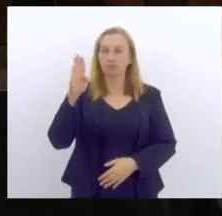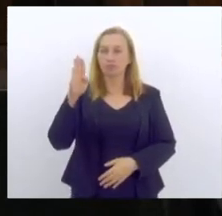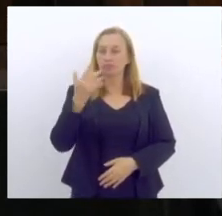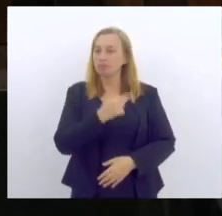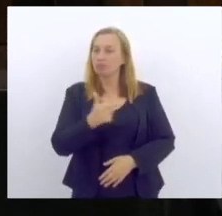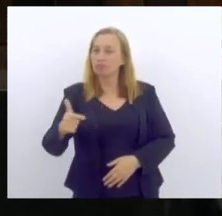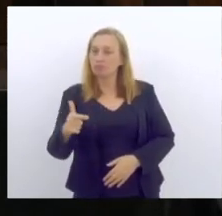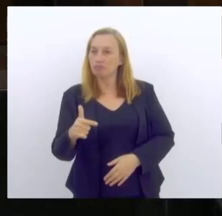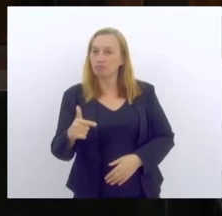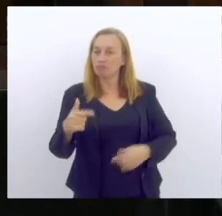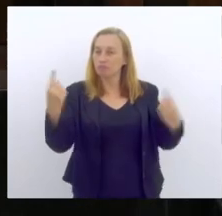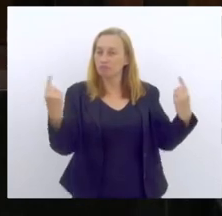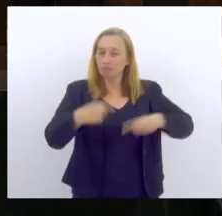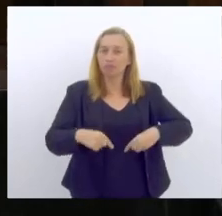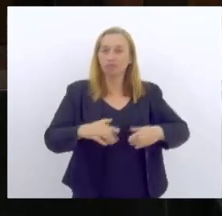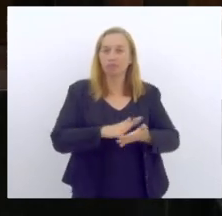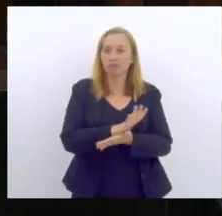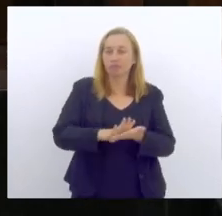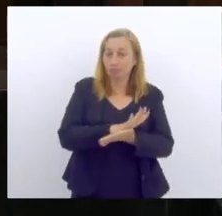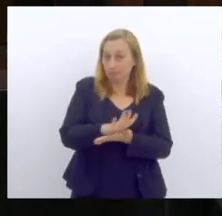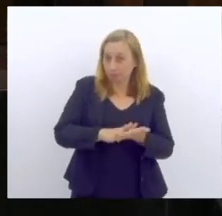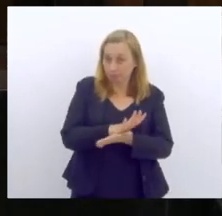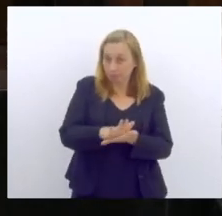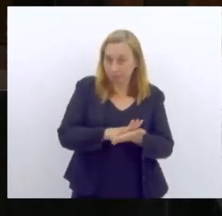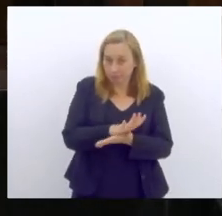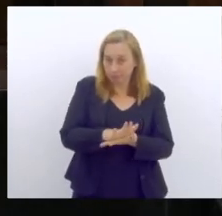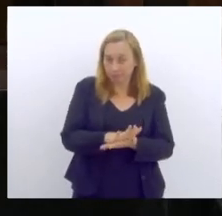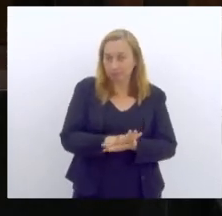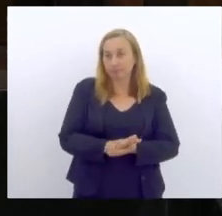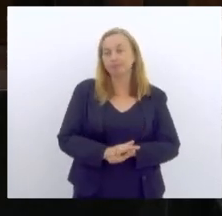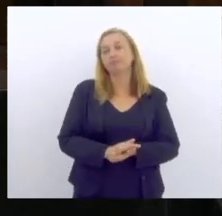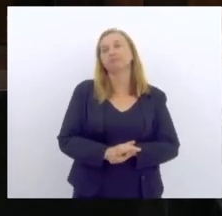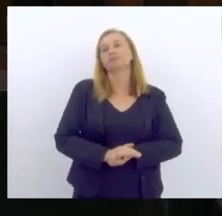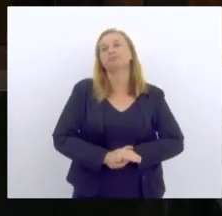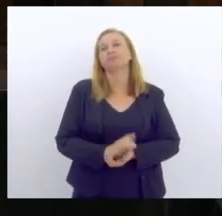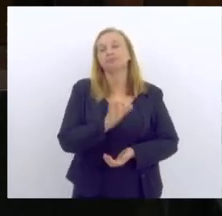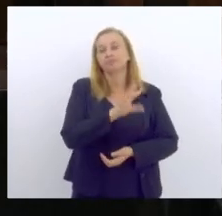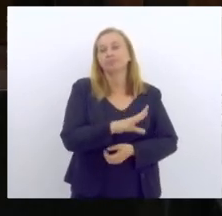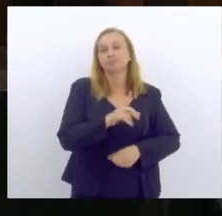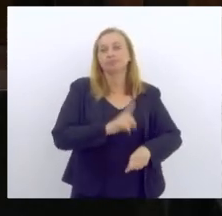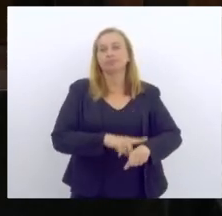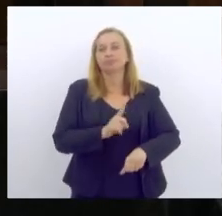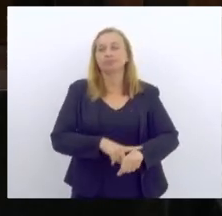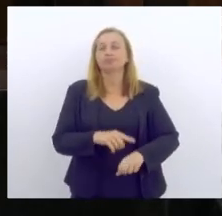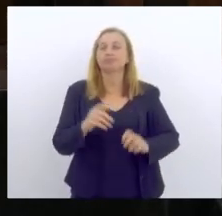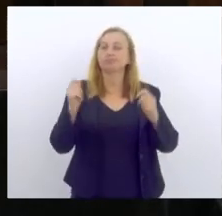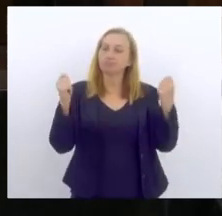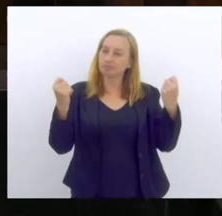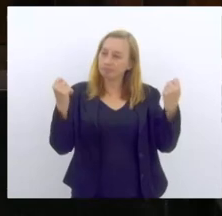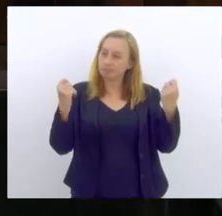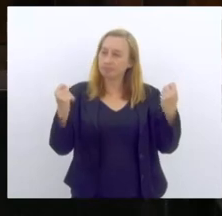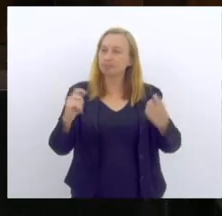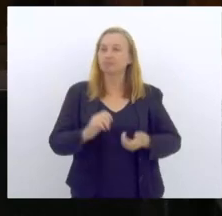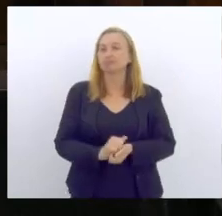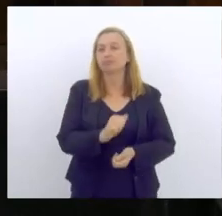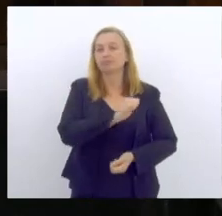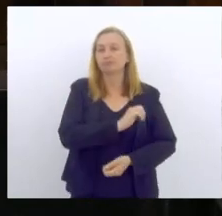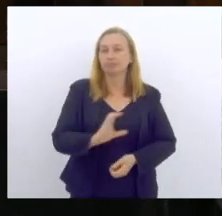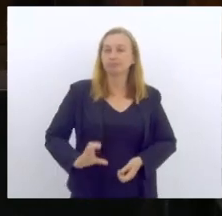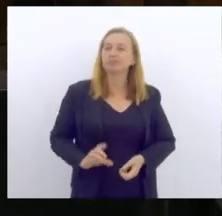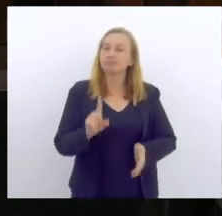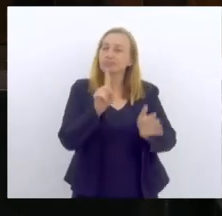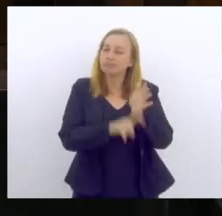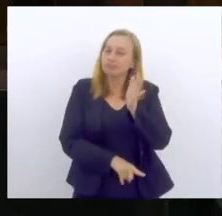no auge de uma disputa acirrada que nós nós vivemos nos últimos tempos que a gente espera André que isso é